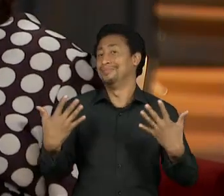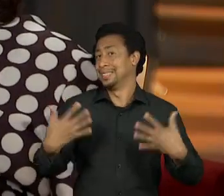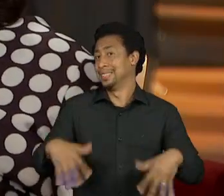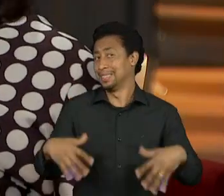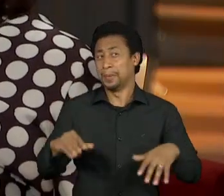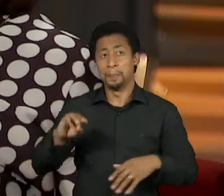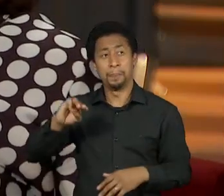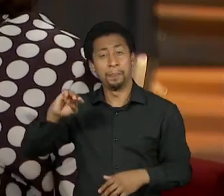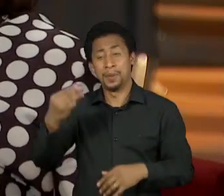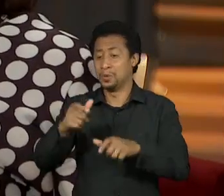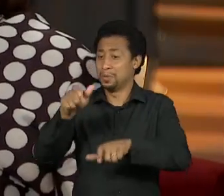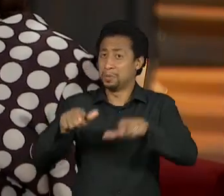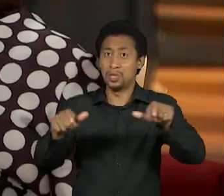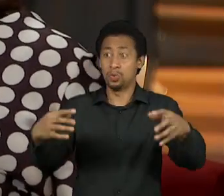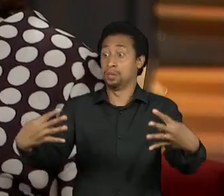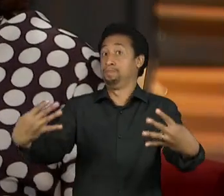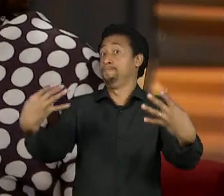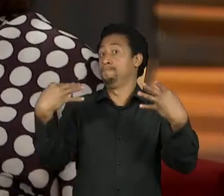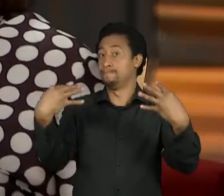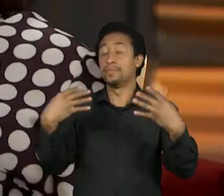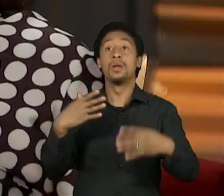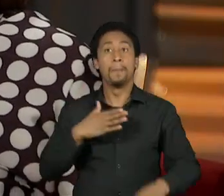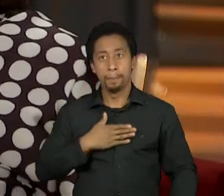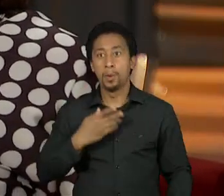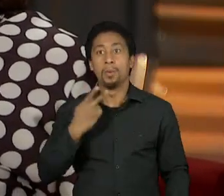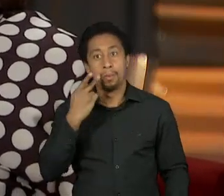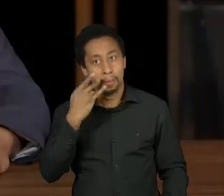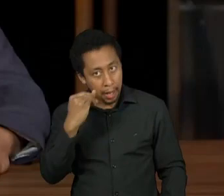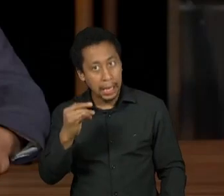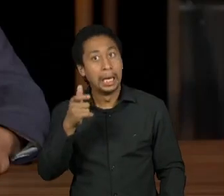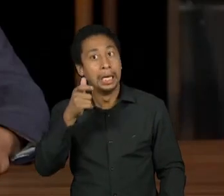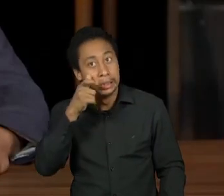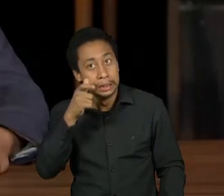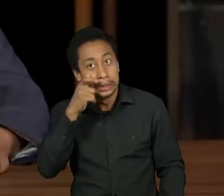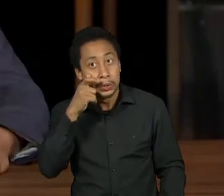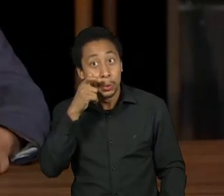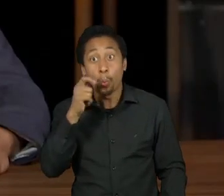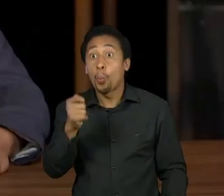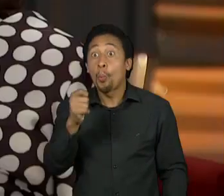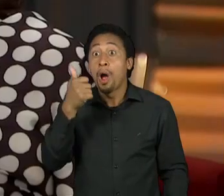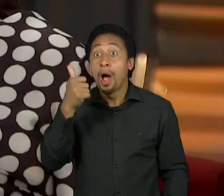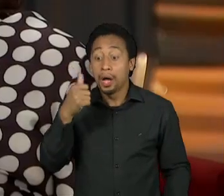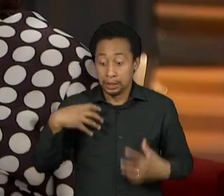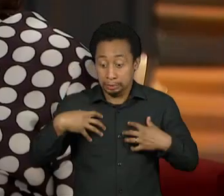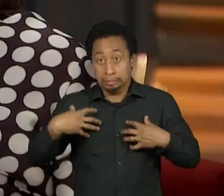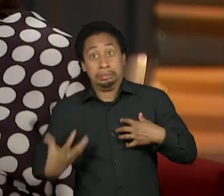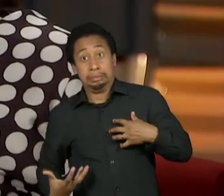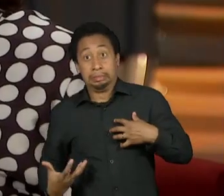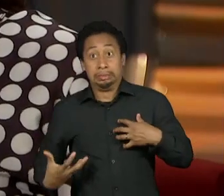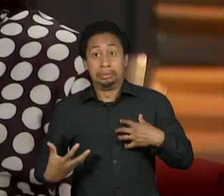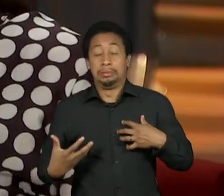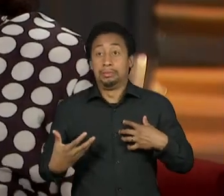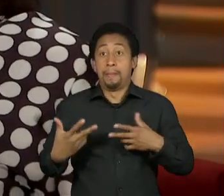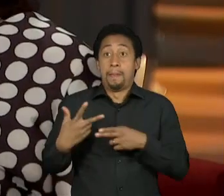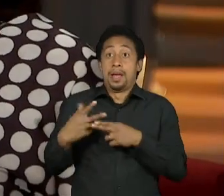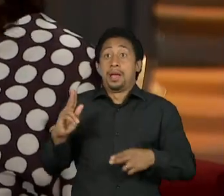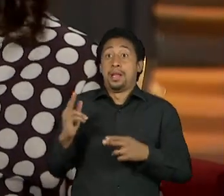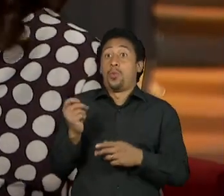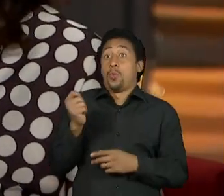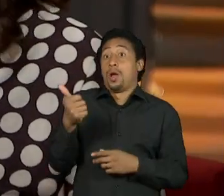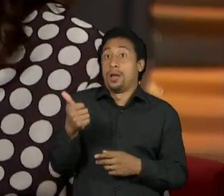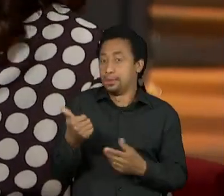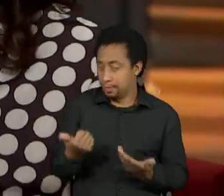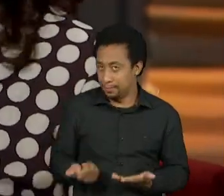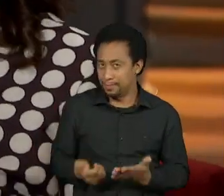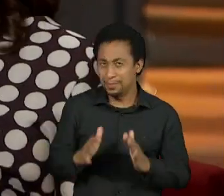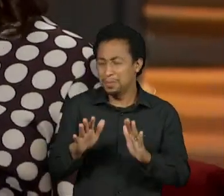gerbelli maravilhosa então ele foi ver logo no dia que quase caiu quase caiu o negócio aí mas